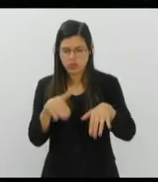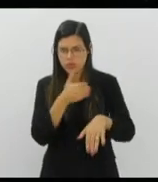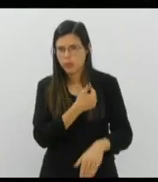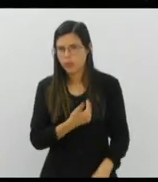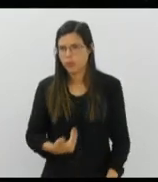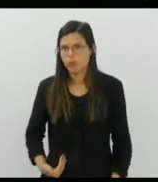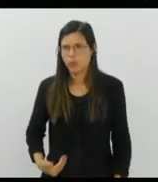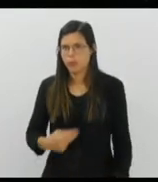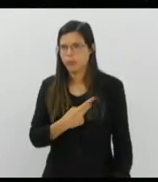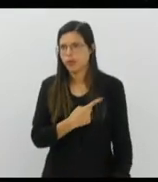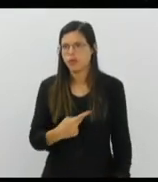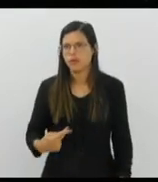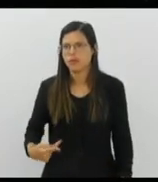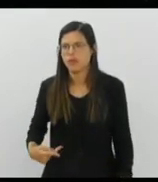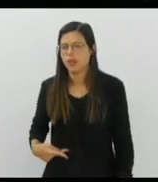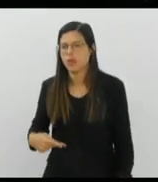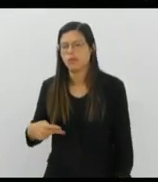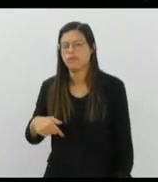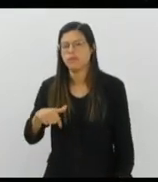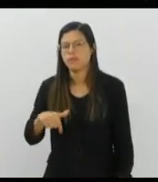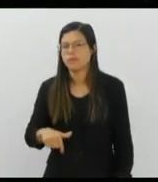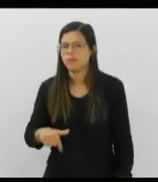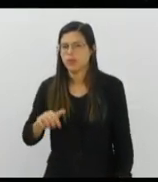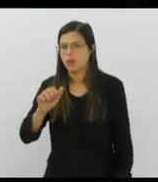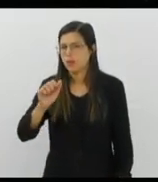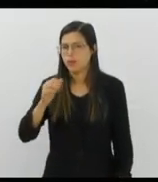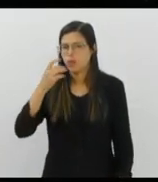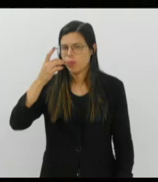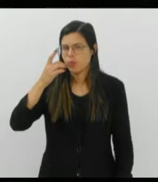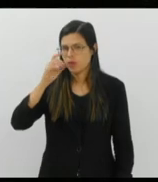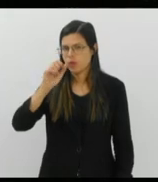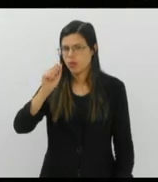pelo deputado André Correia, arguímos